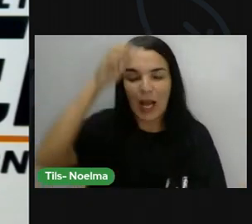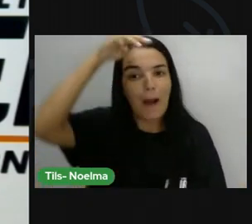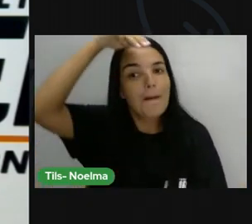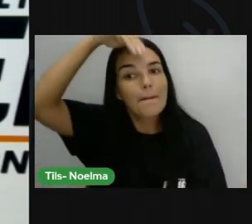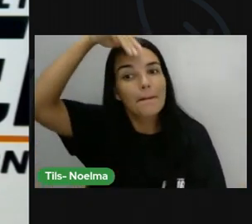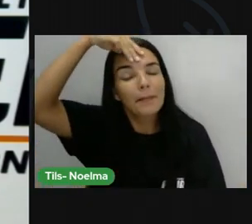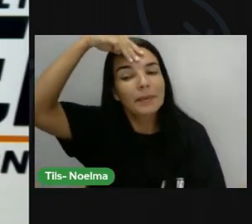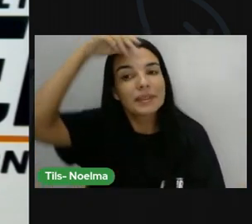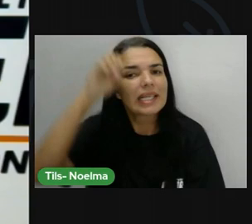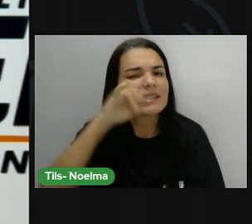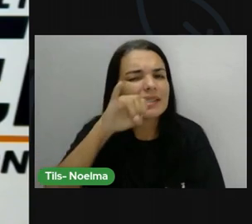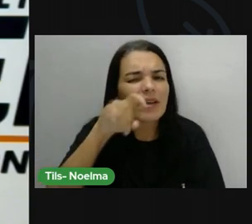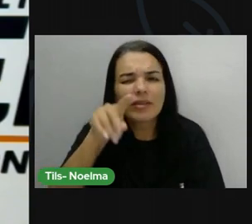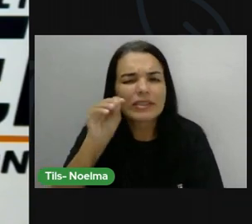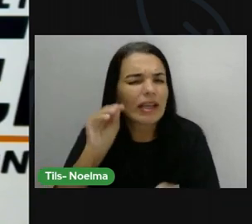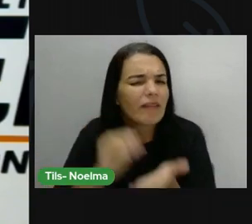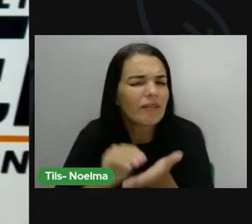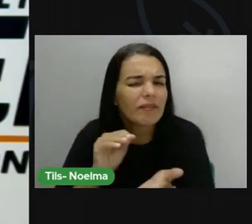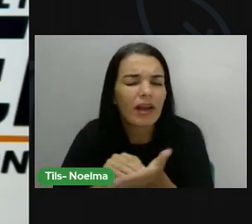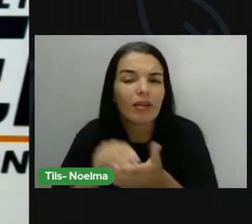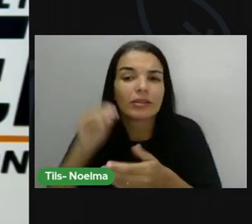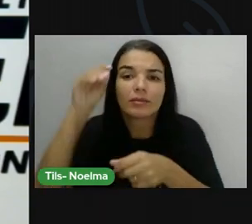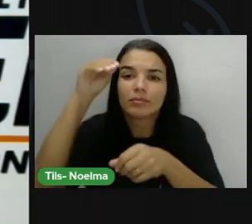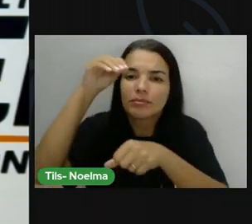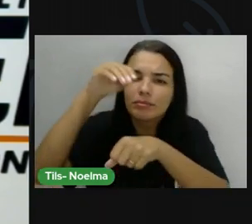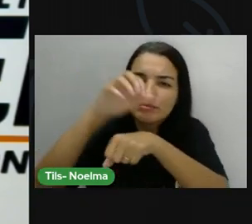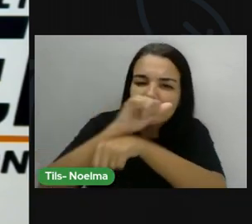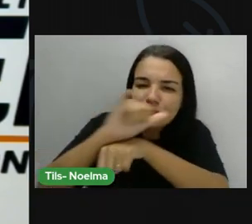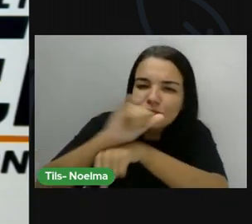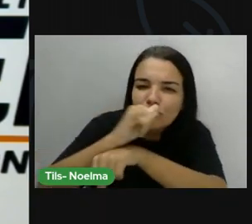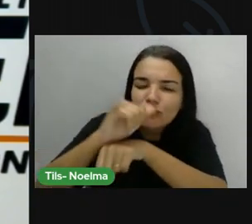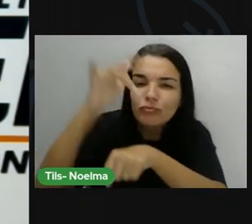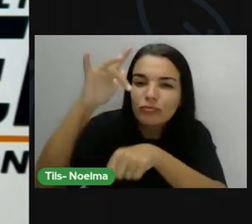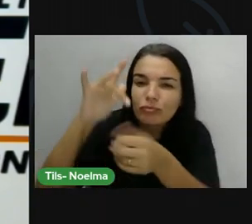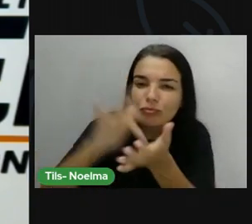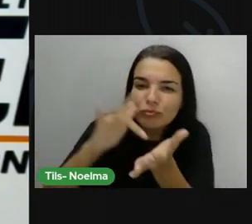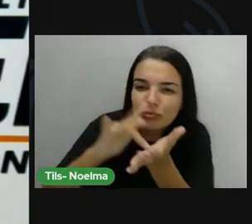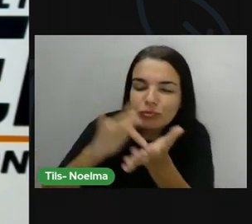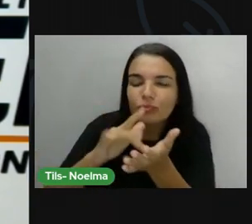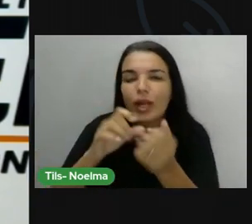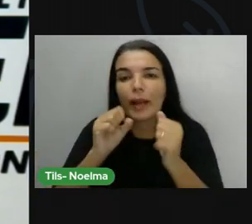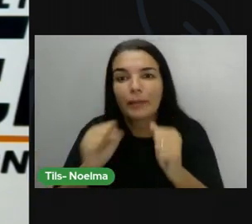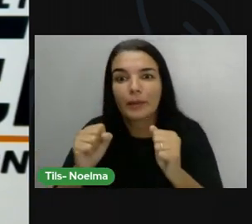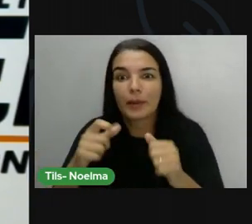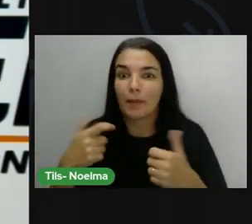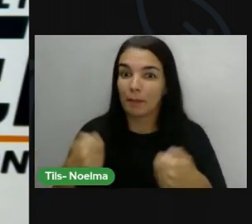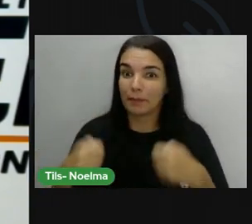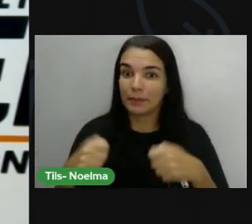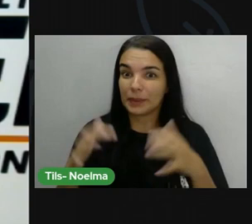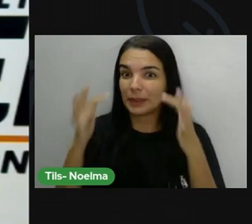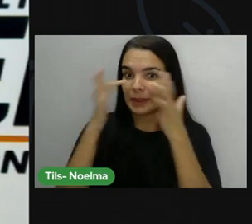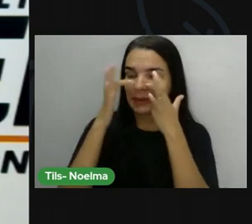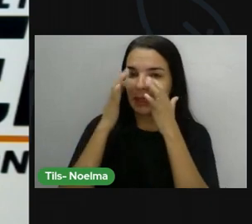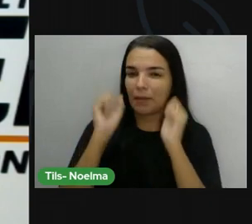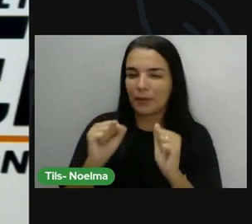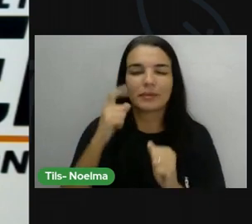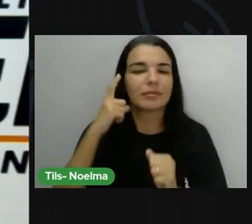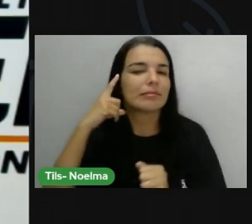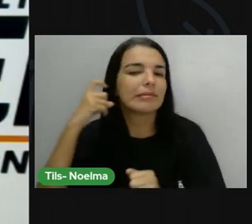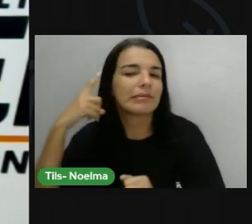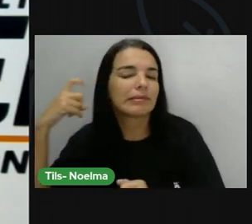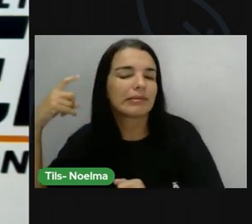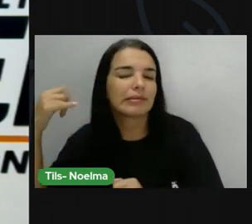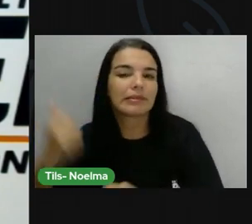Quem não se inscreveu no canal, né? Se inscreva para vocês ficarem mais antenados com o que acontece por aqui. Ative o sininho, né?